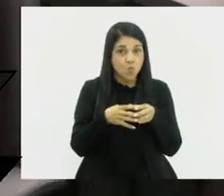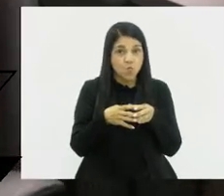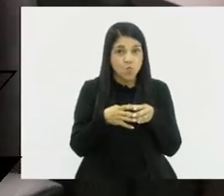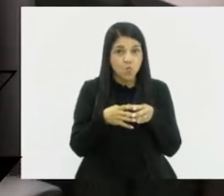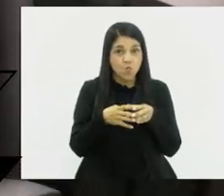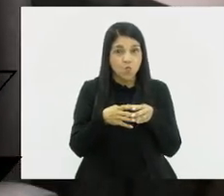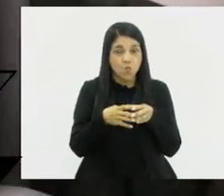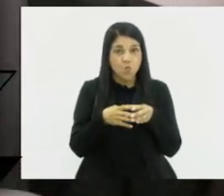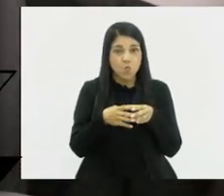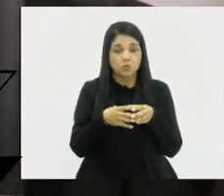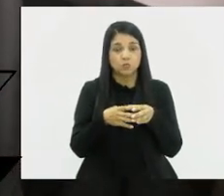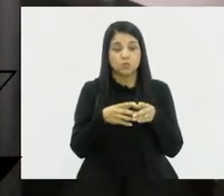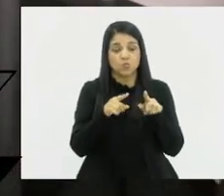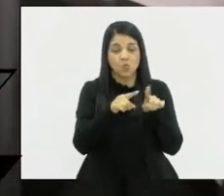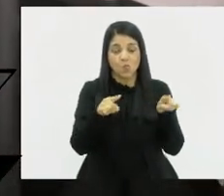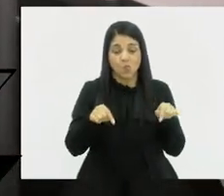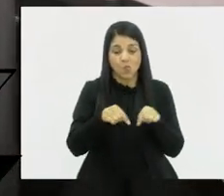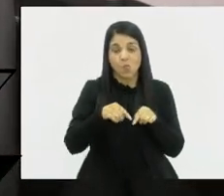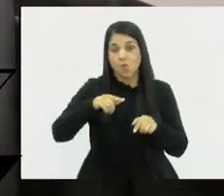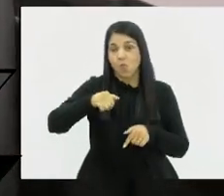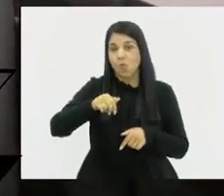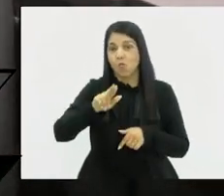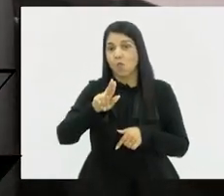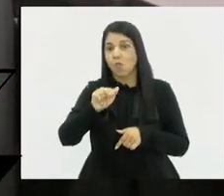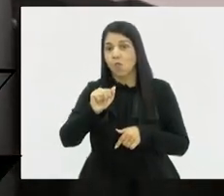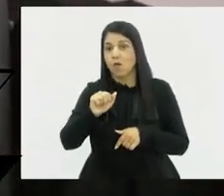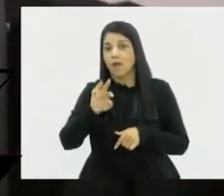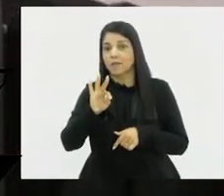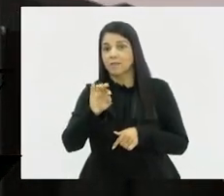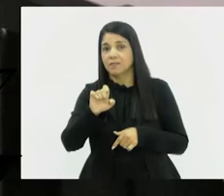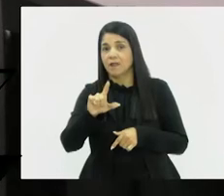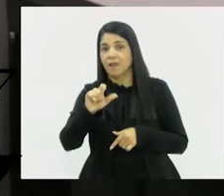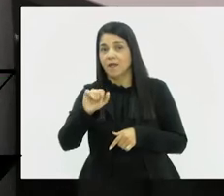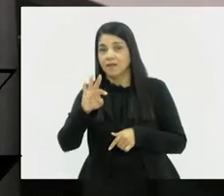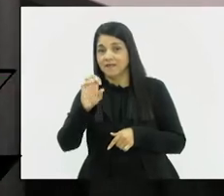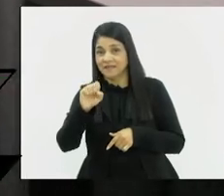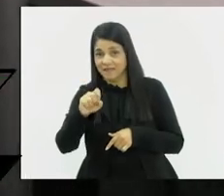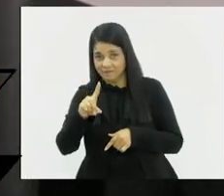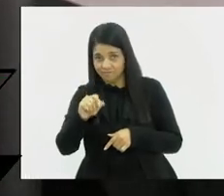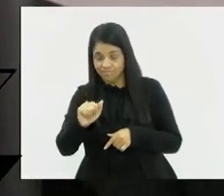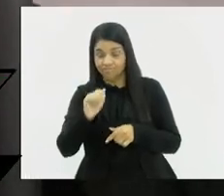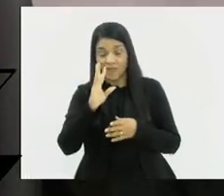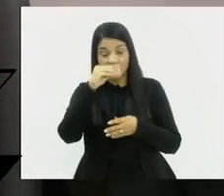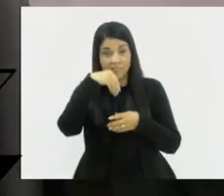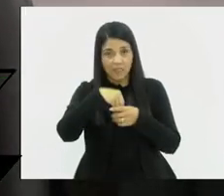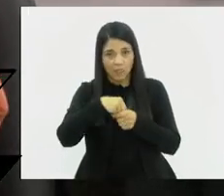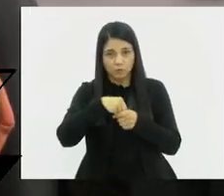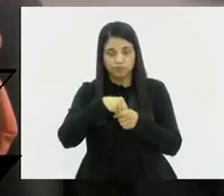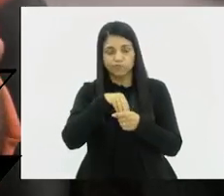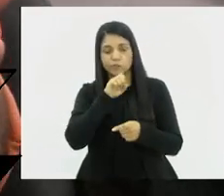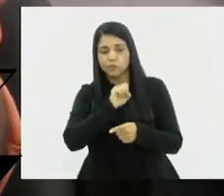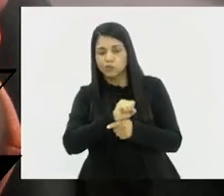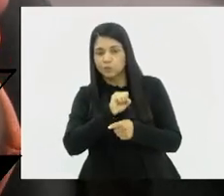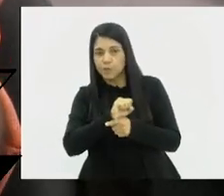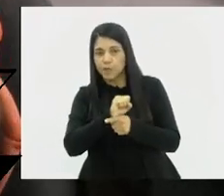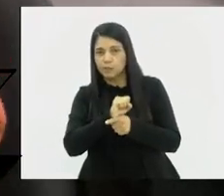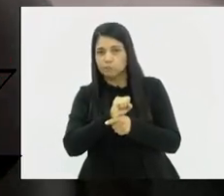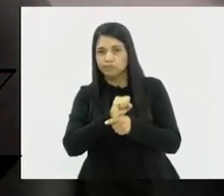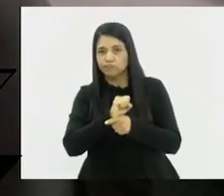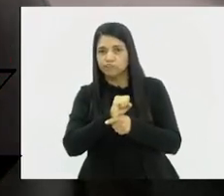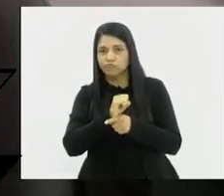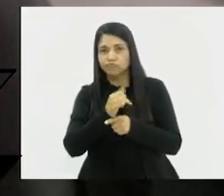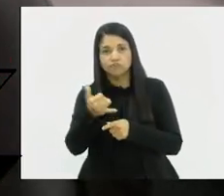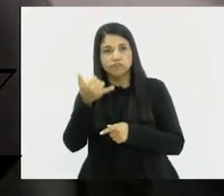tropa aquartelada. O que isso significa? O Corpo de Bombeiros, ele fica de prontidão, dentro da unidade, esperando o chamado de socorro.